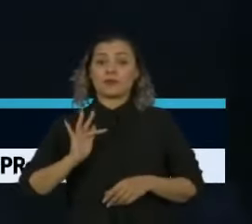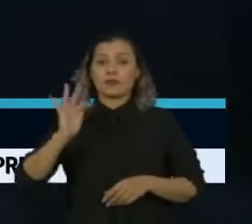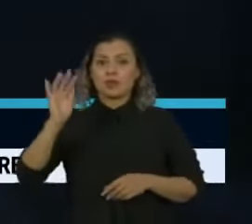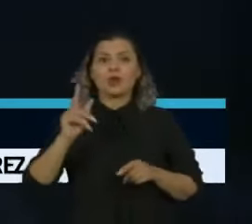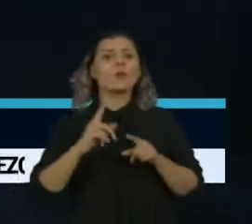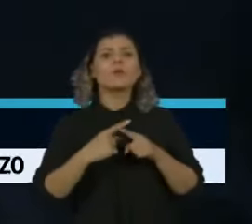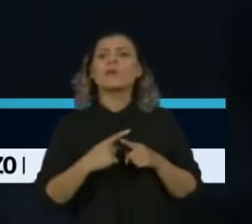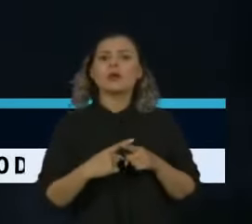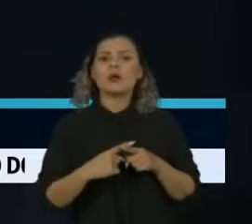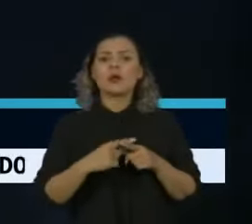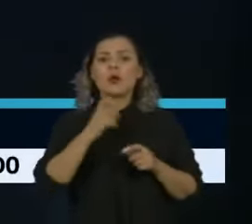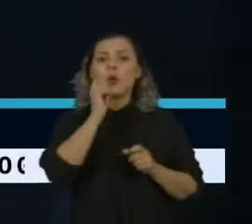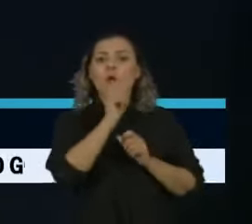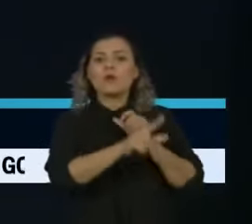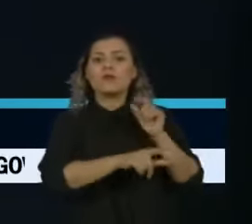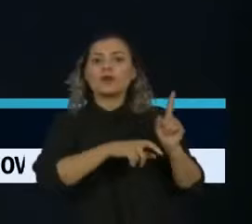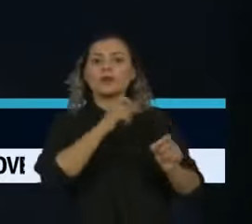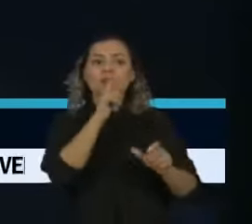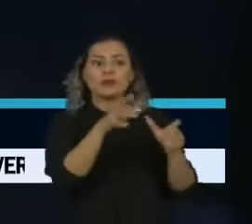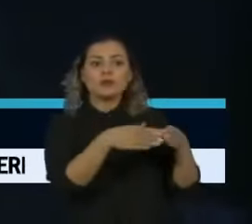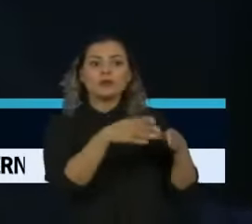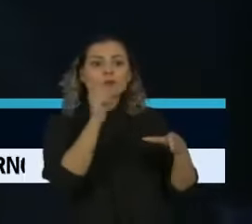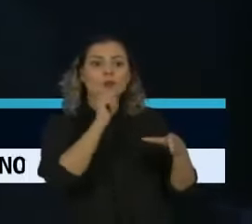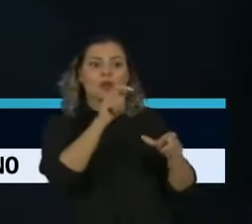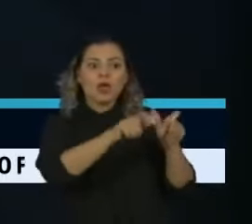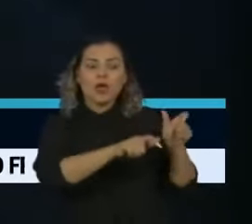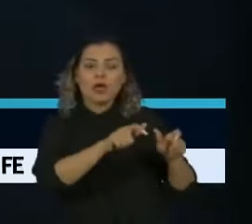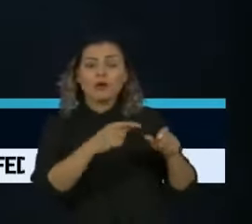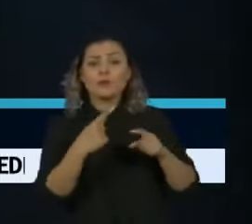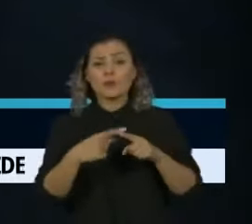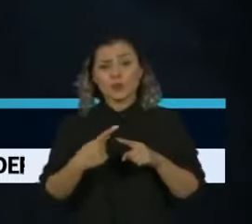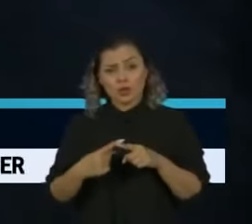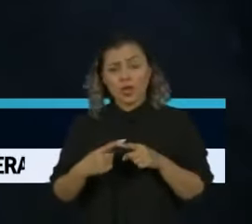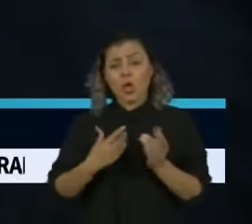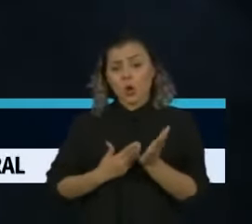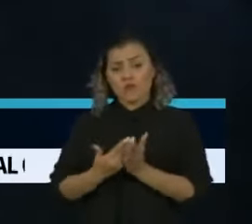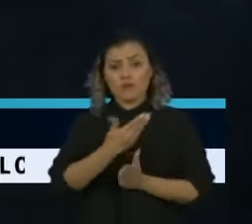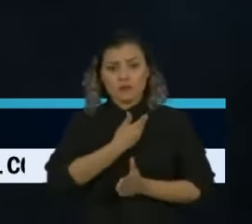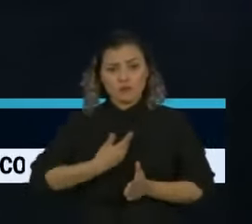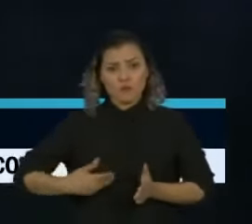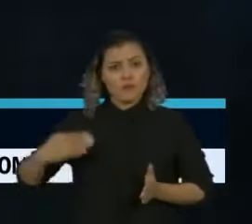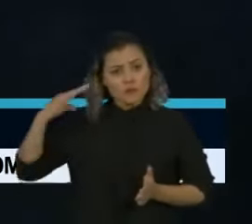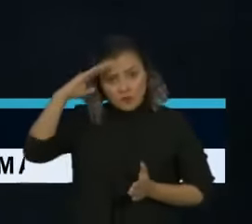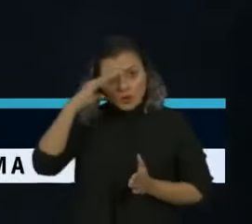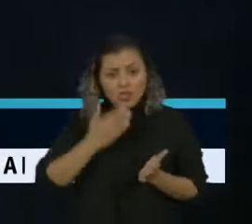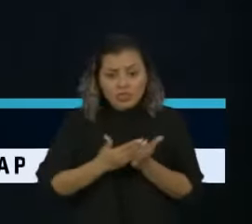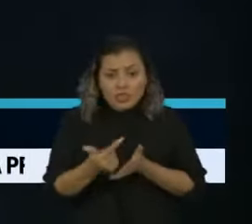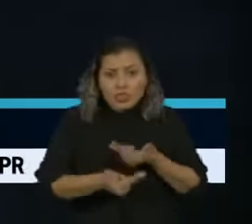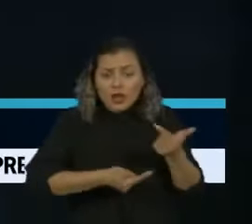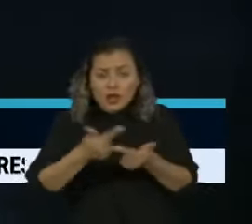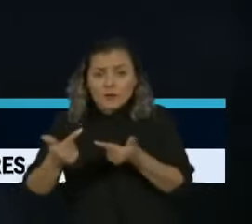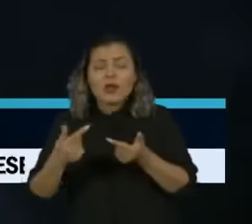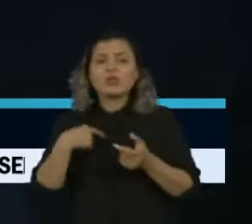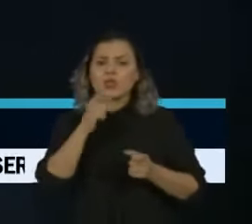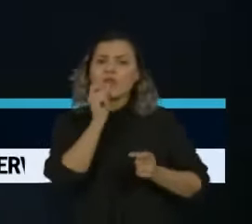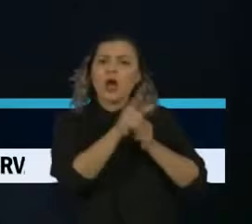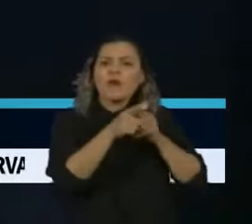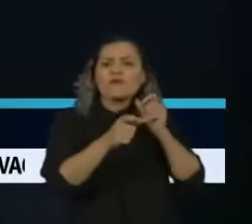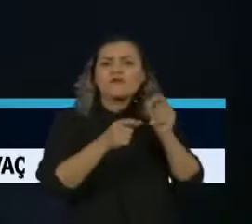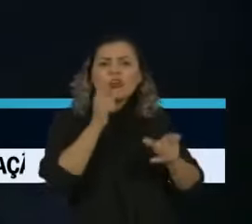por ofender as mulheres. Para o MPF, desde o início do governo Bolsonaro, foram diversas as ofensas com